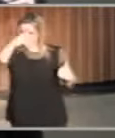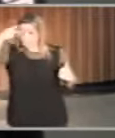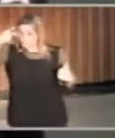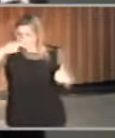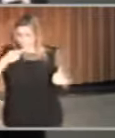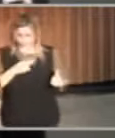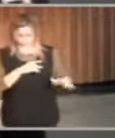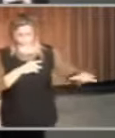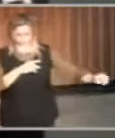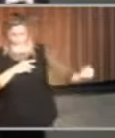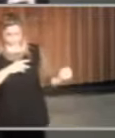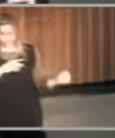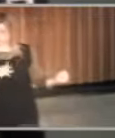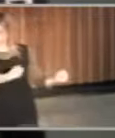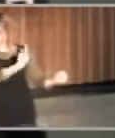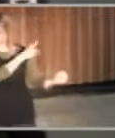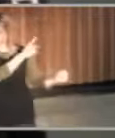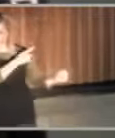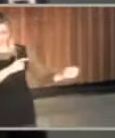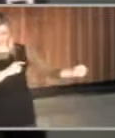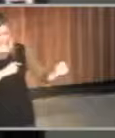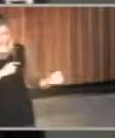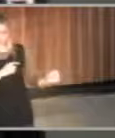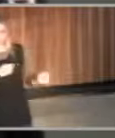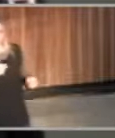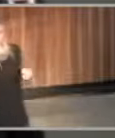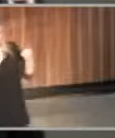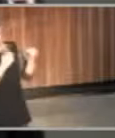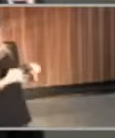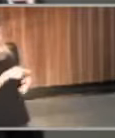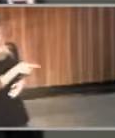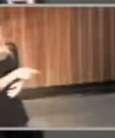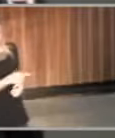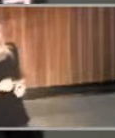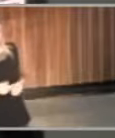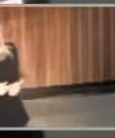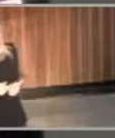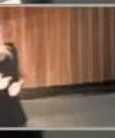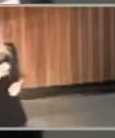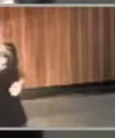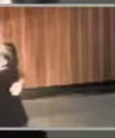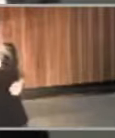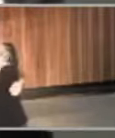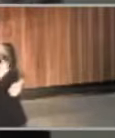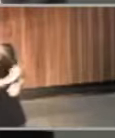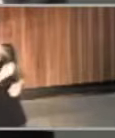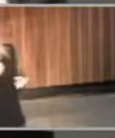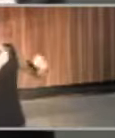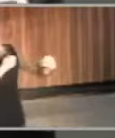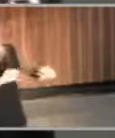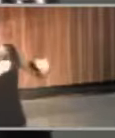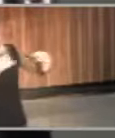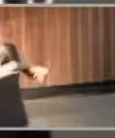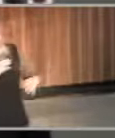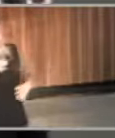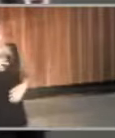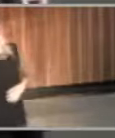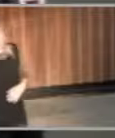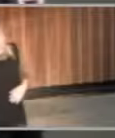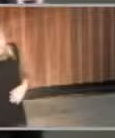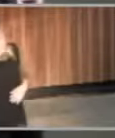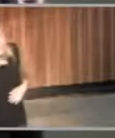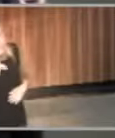quero te contar algumas coisas que já aconteceram comigo na minha vida espiritual e comecei a contar uma série de coisas da minha história com